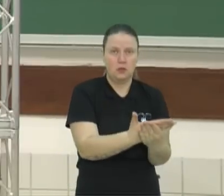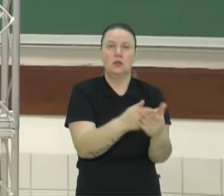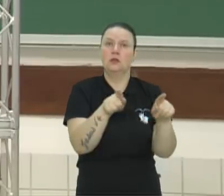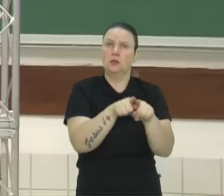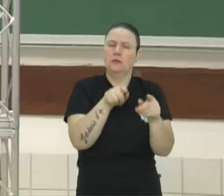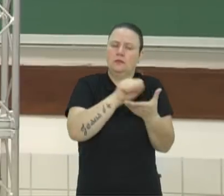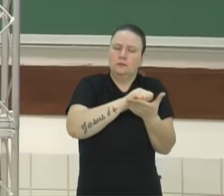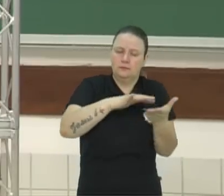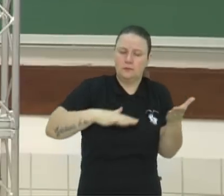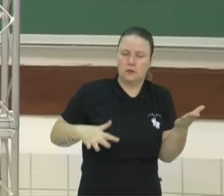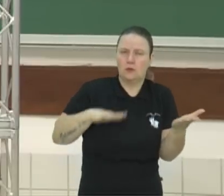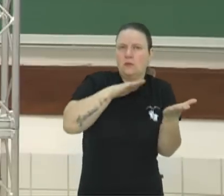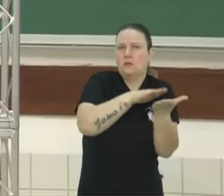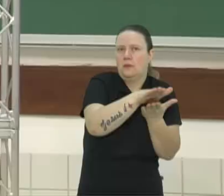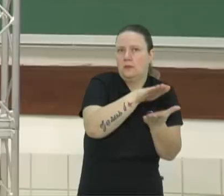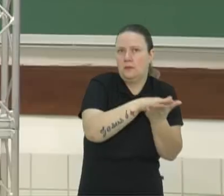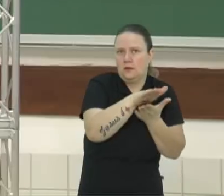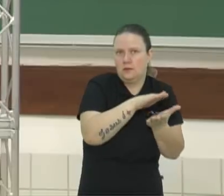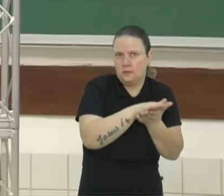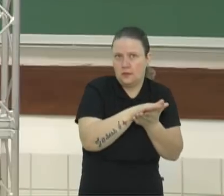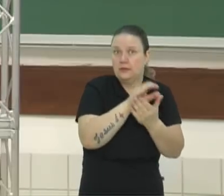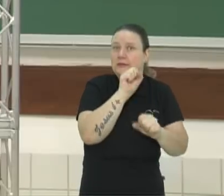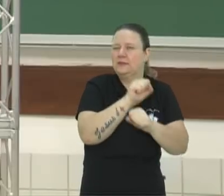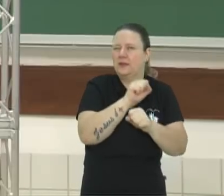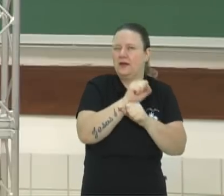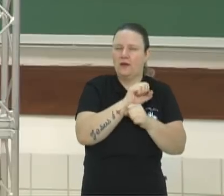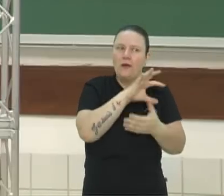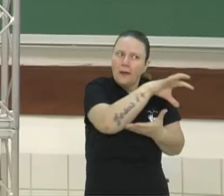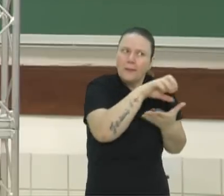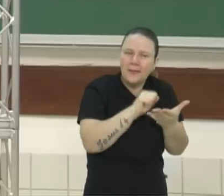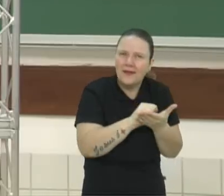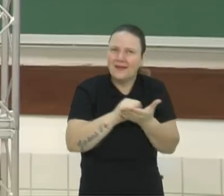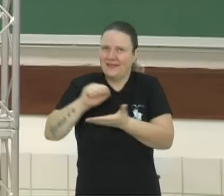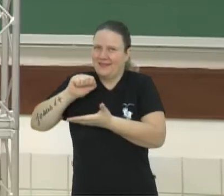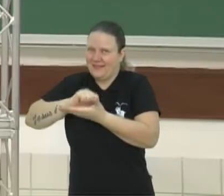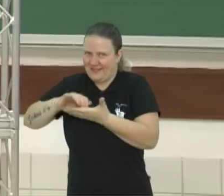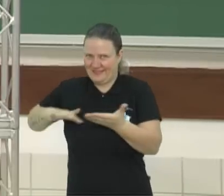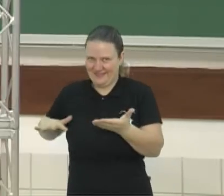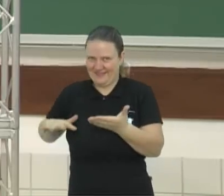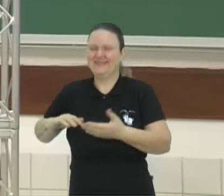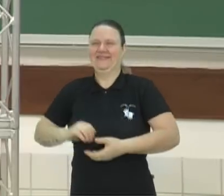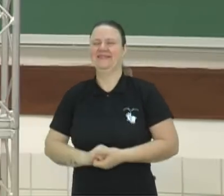tem atividades, né, aguardando você lá. Tudo bem? Então vamos agora